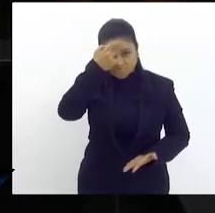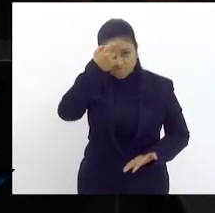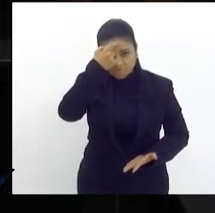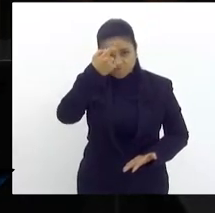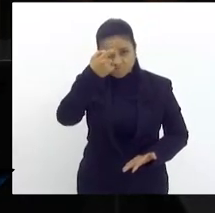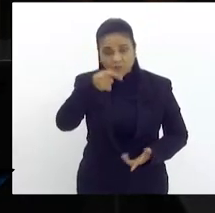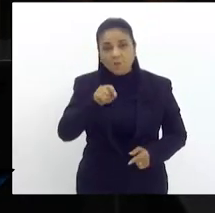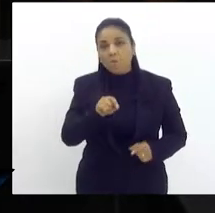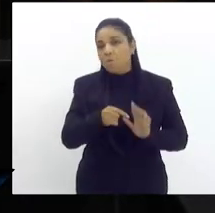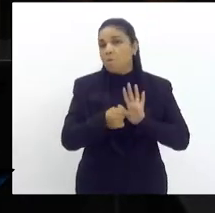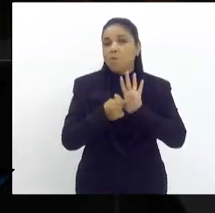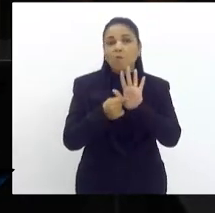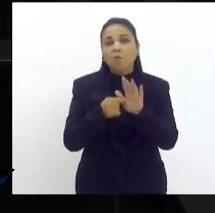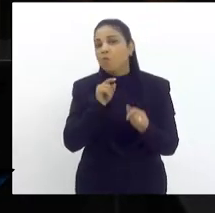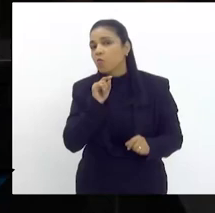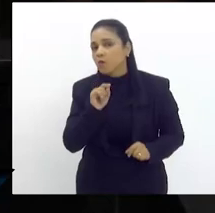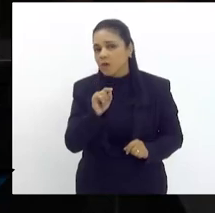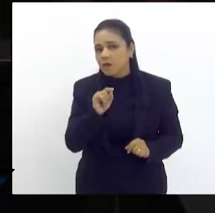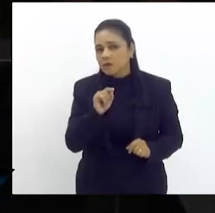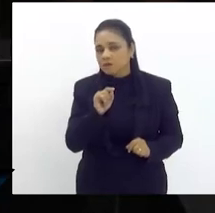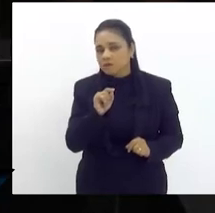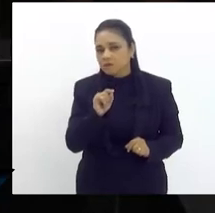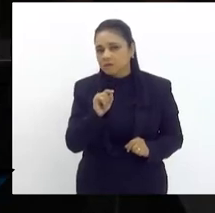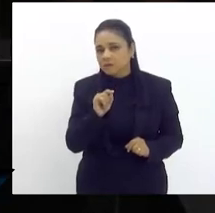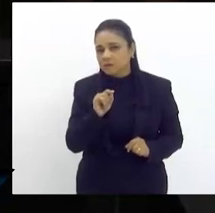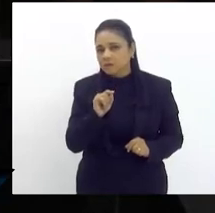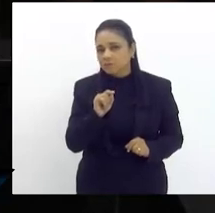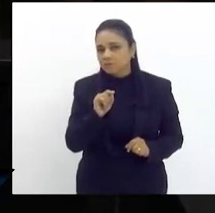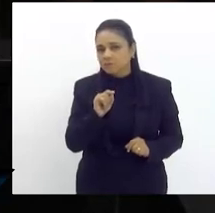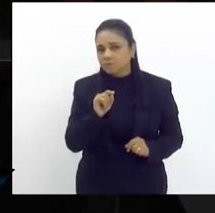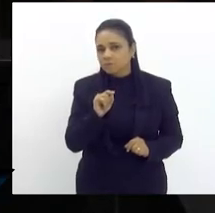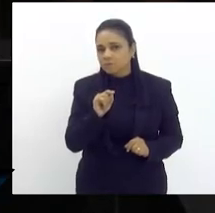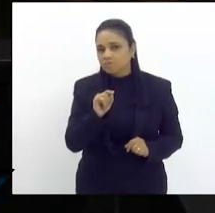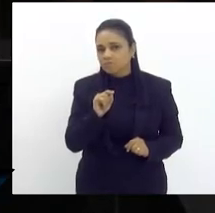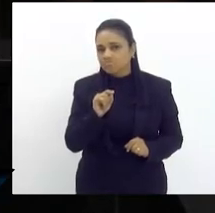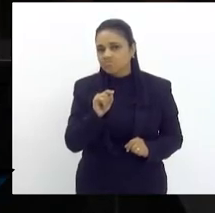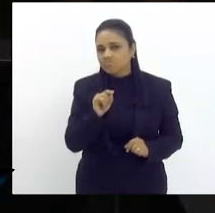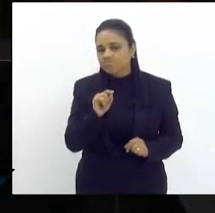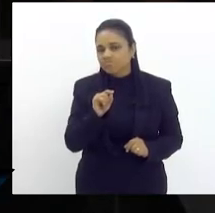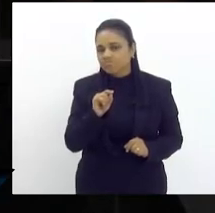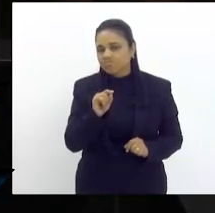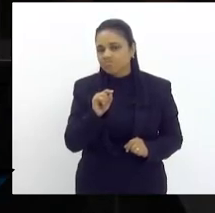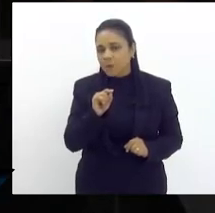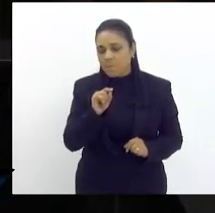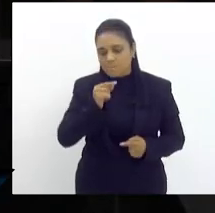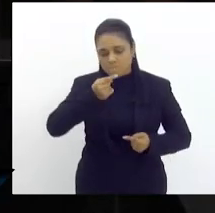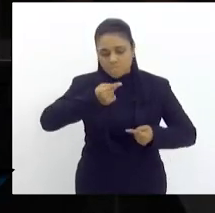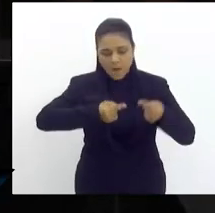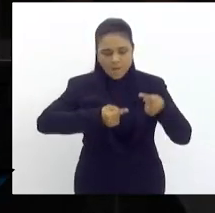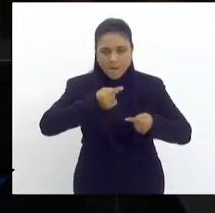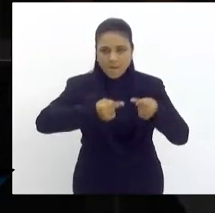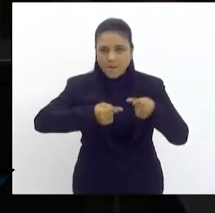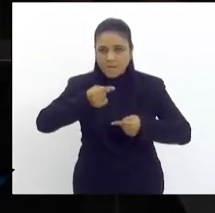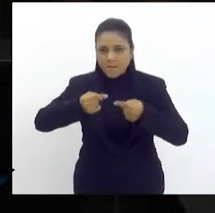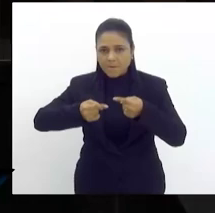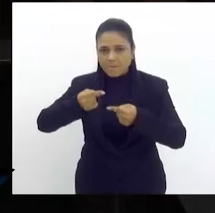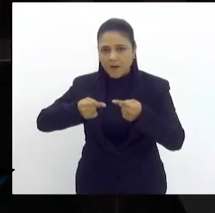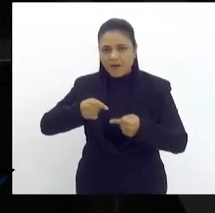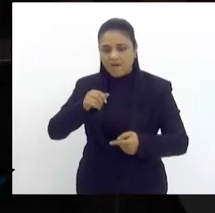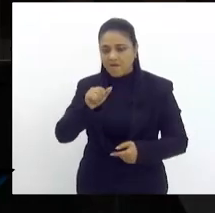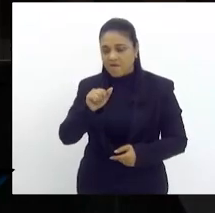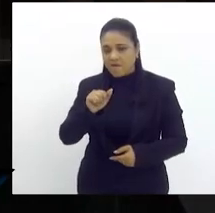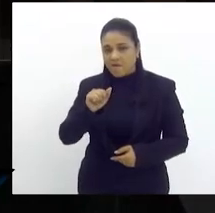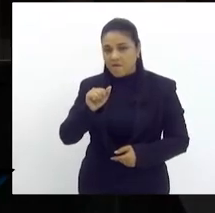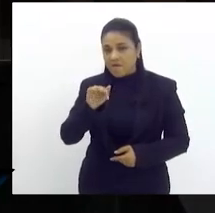evidencia-se que vai entrar numa área de fanatismo e